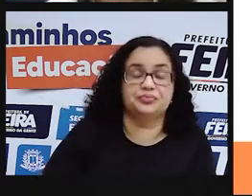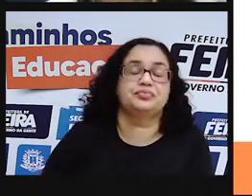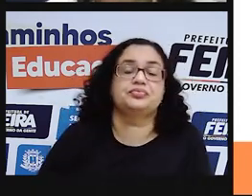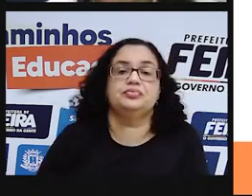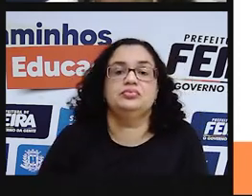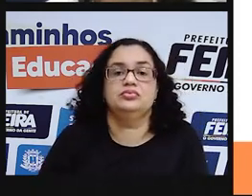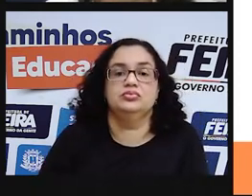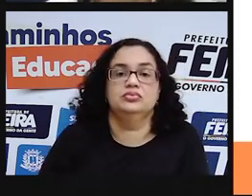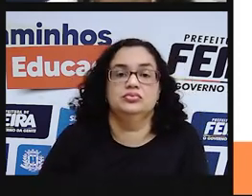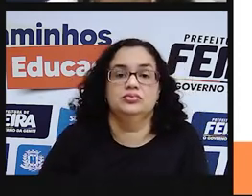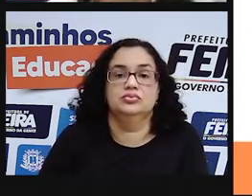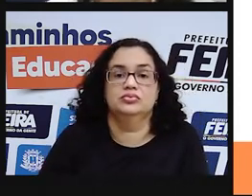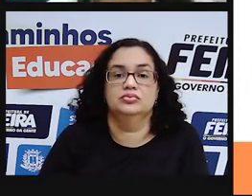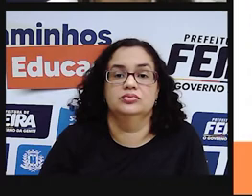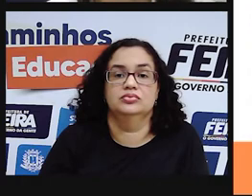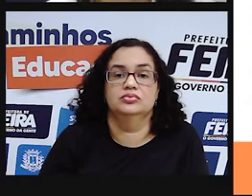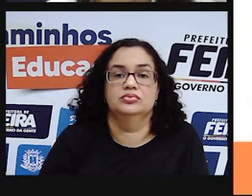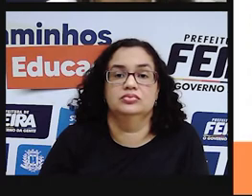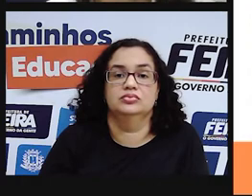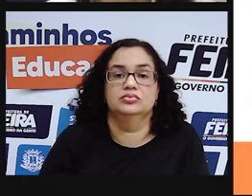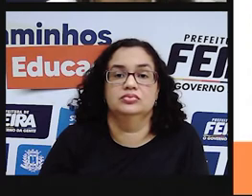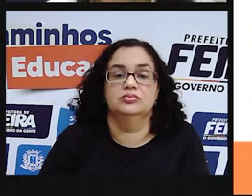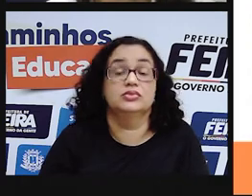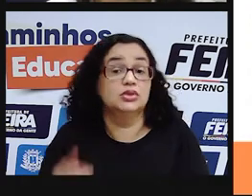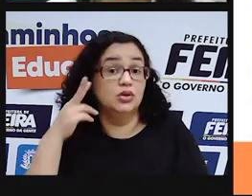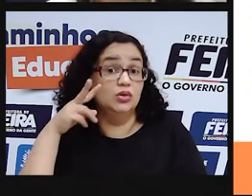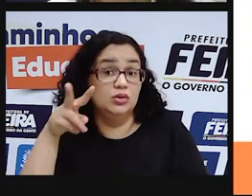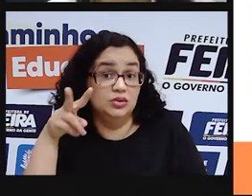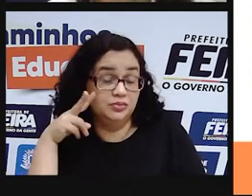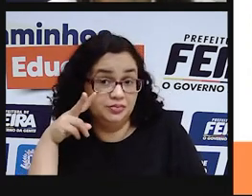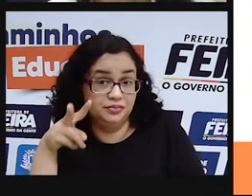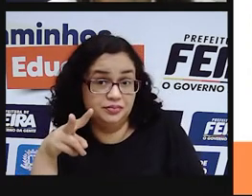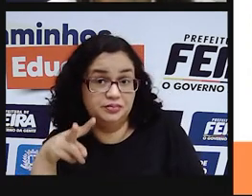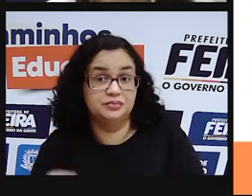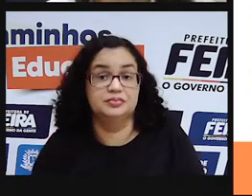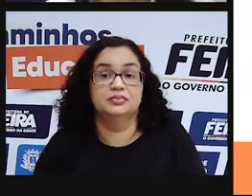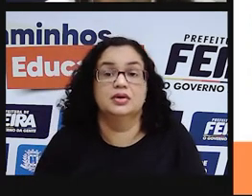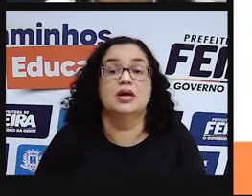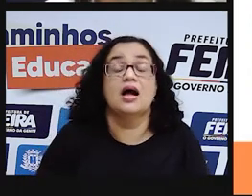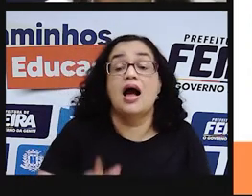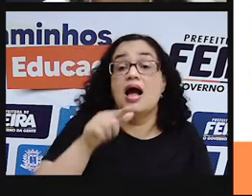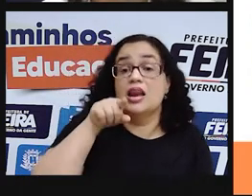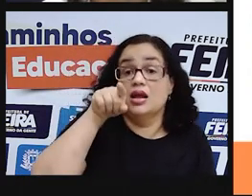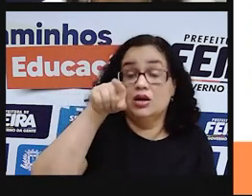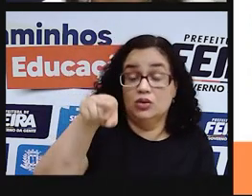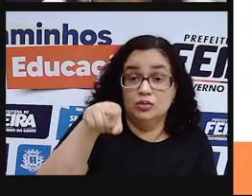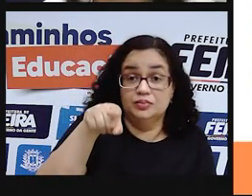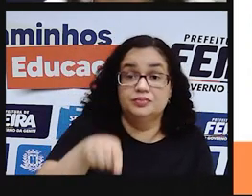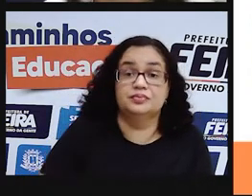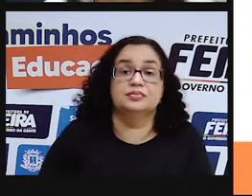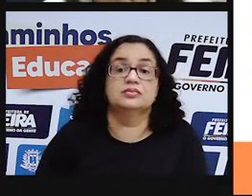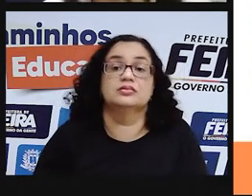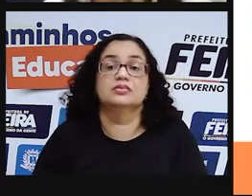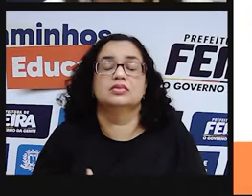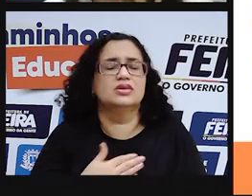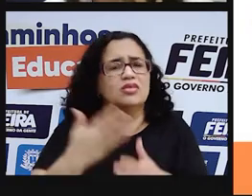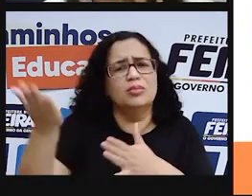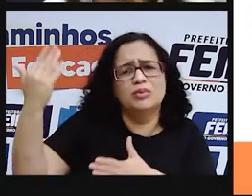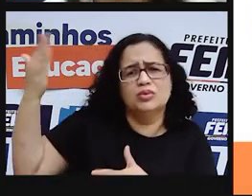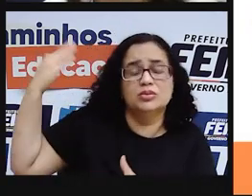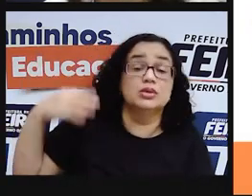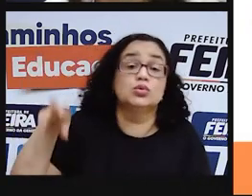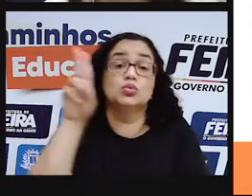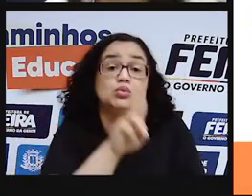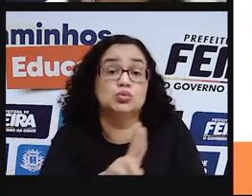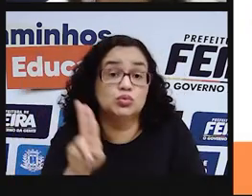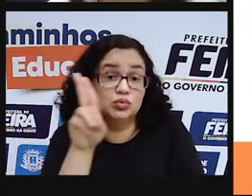lagoa do prato raso olha só a lagoa do prato raso foi por muito tempo